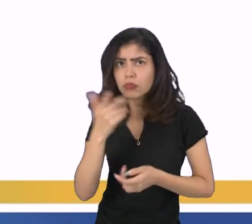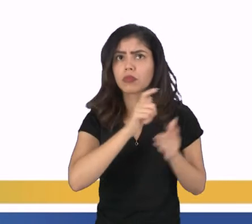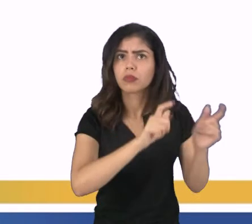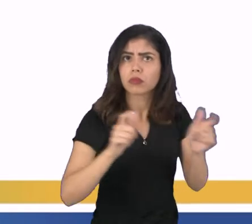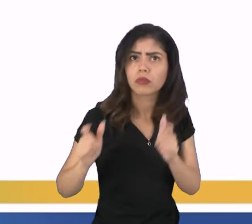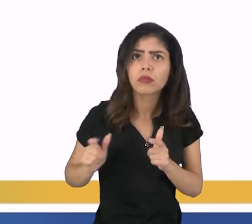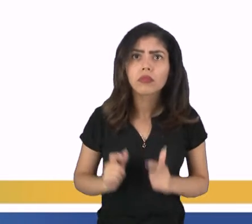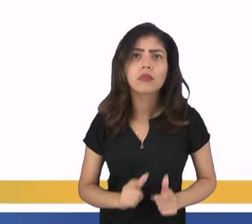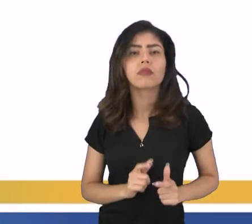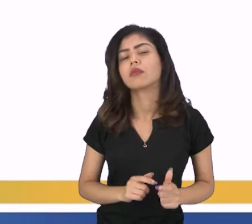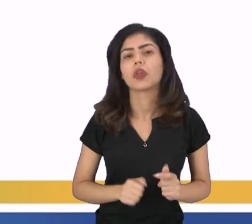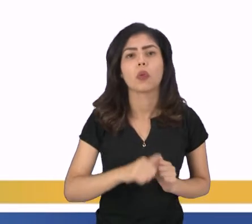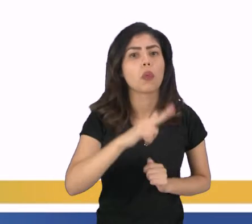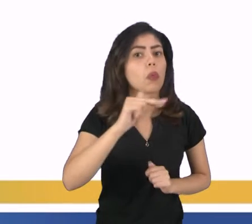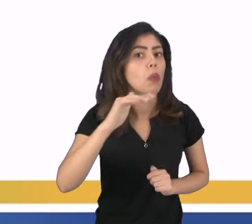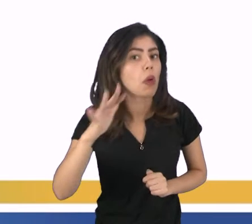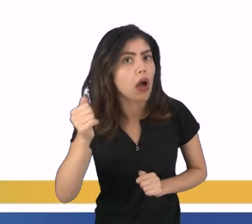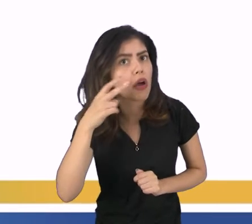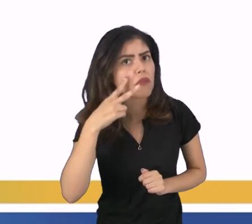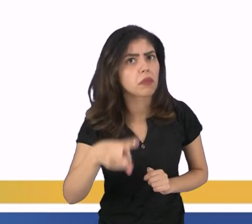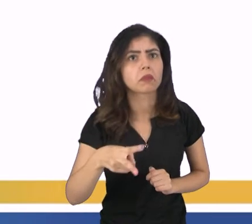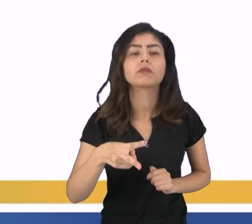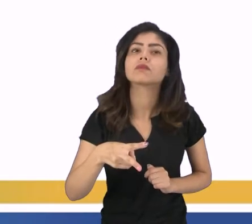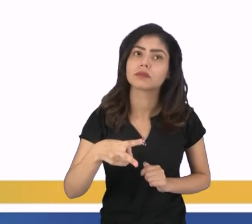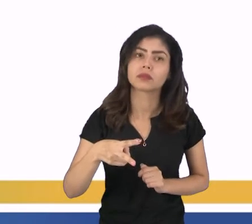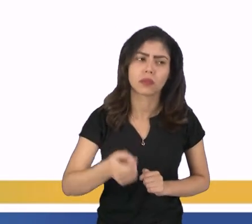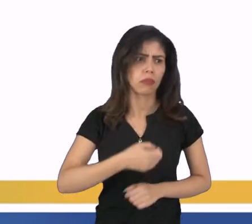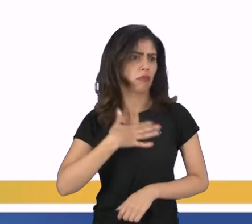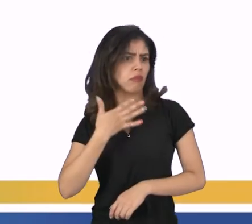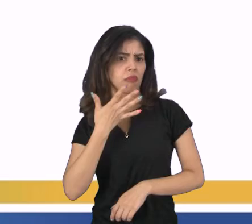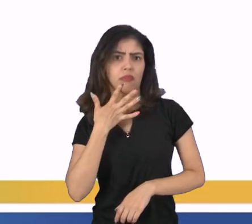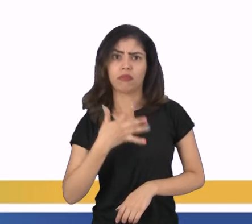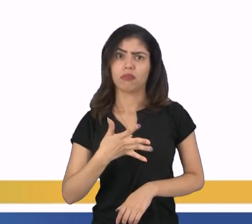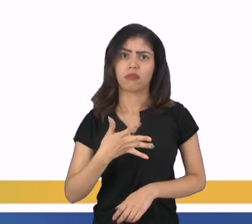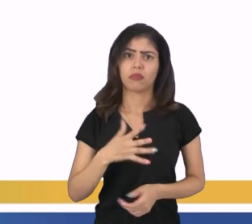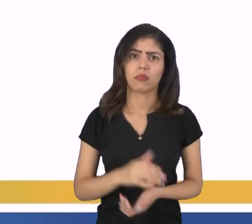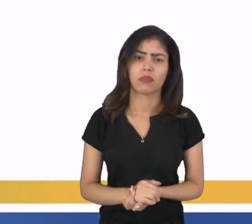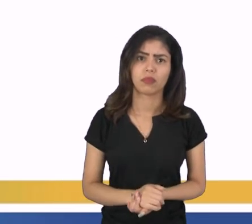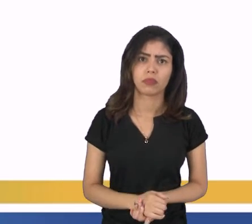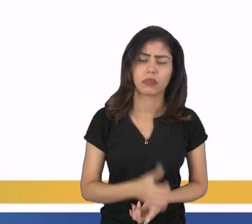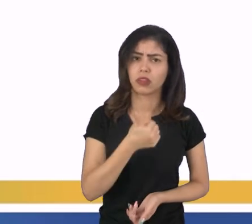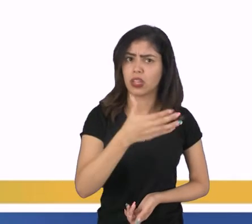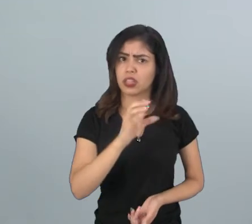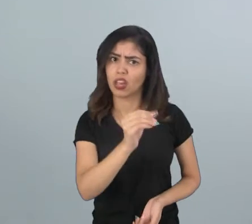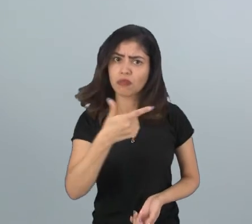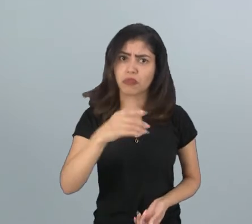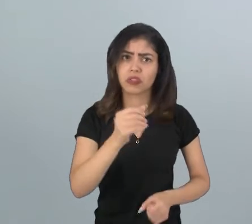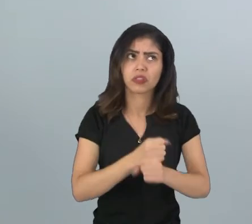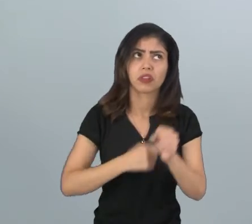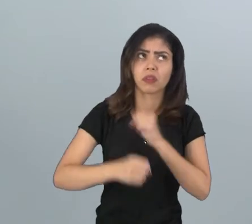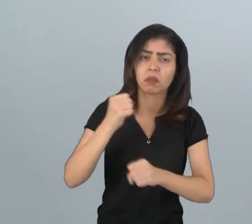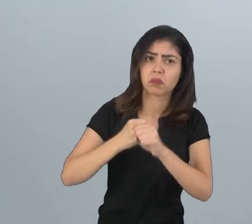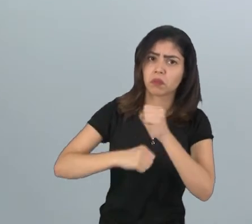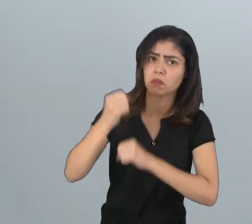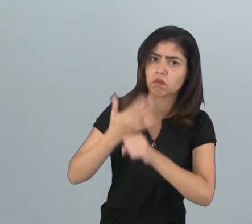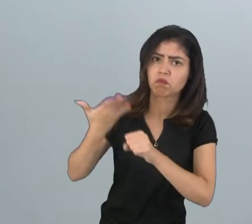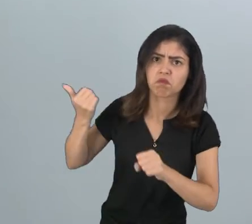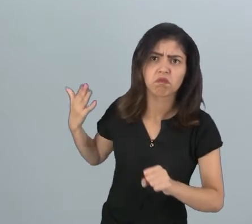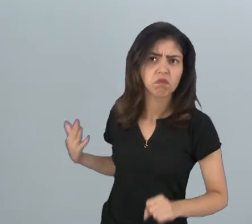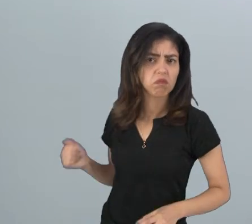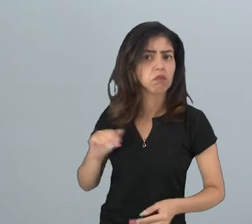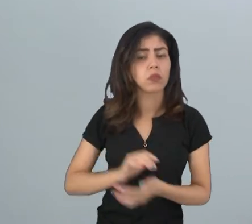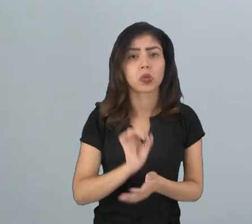lugar que para quem nunca veio aí vai se espantar. Poxa, em 10, 20 anos atrás aí era um lugar